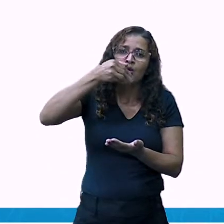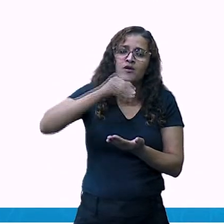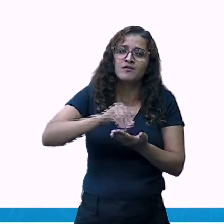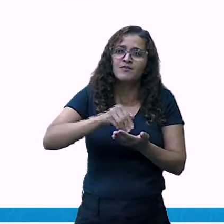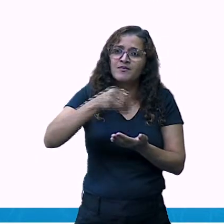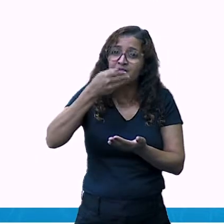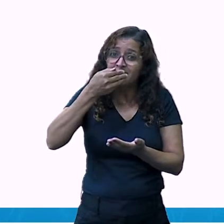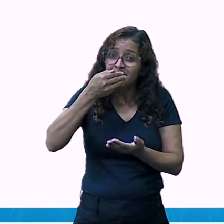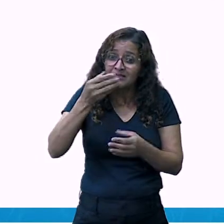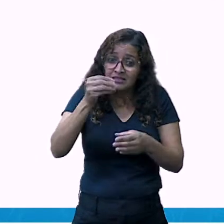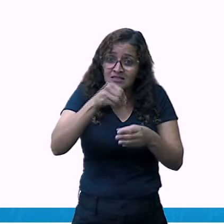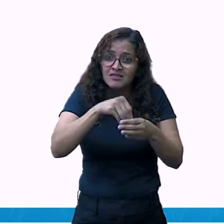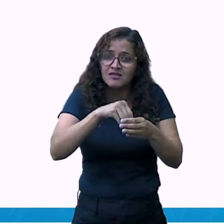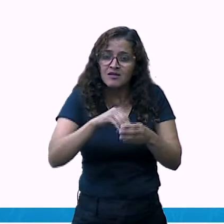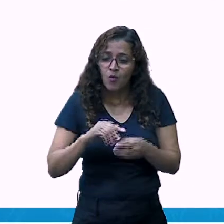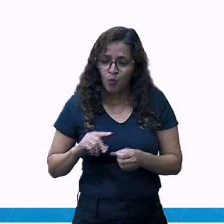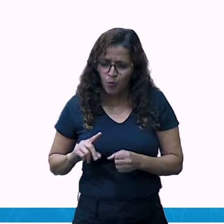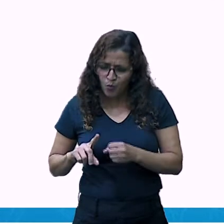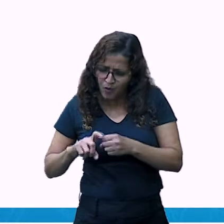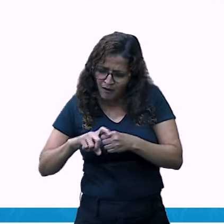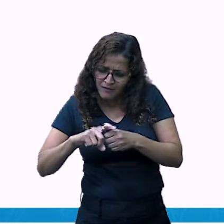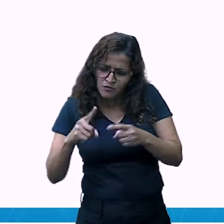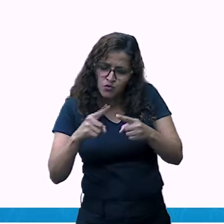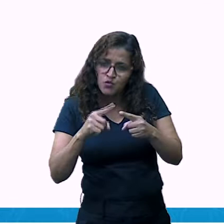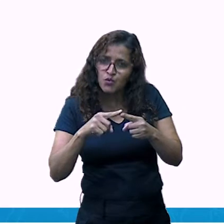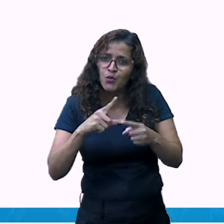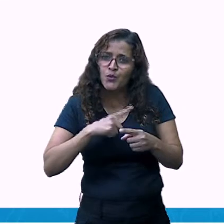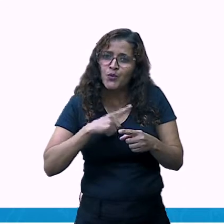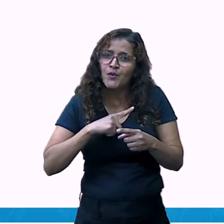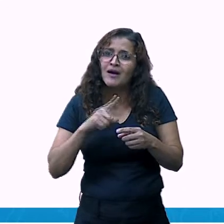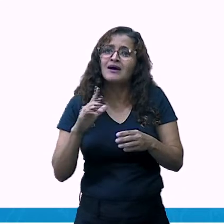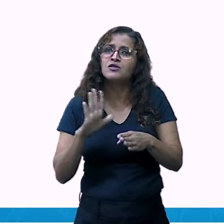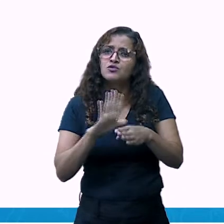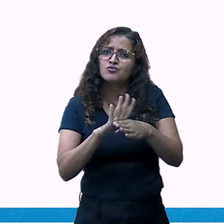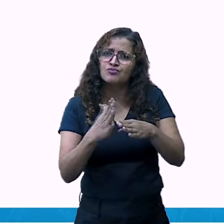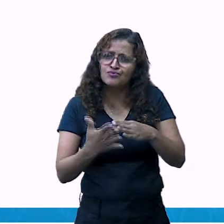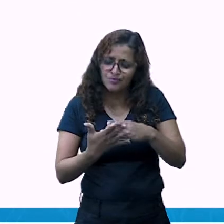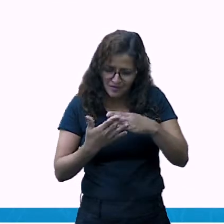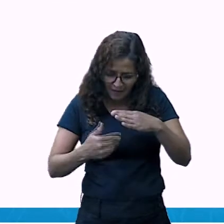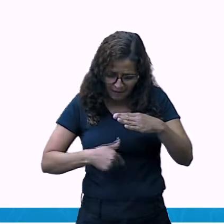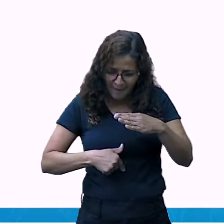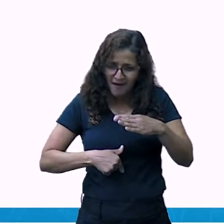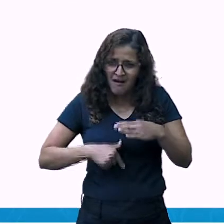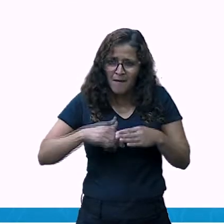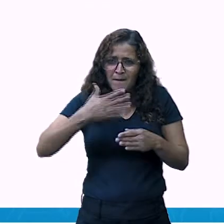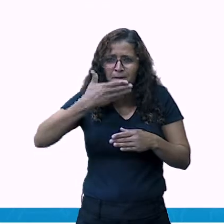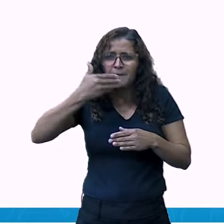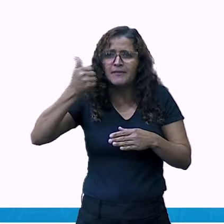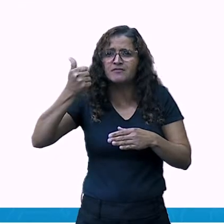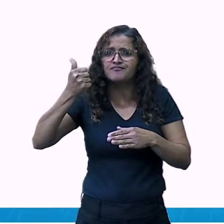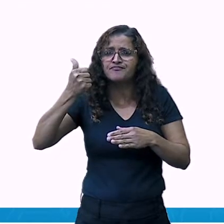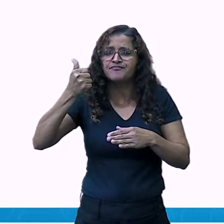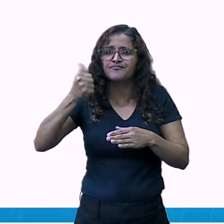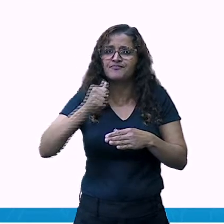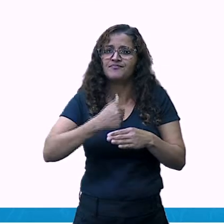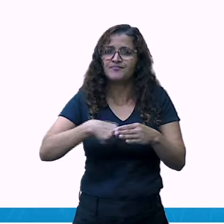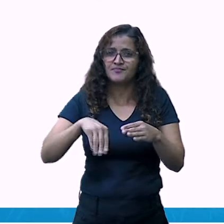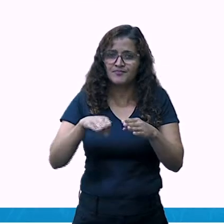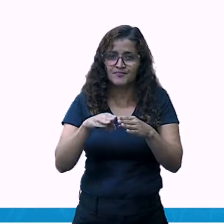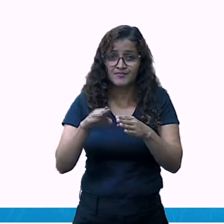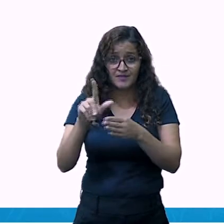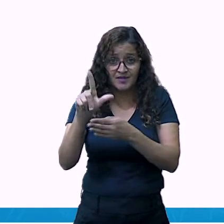A recomposição da nossa flora intestinal. Mas nós temos também os